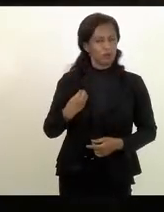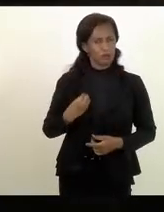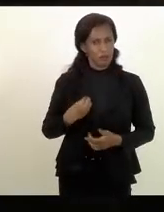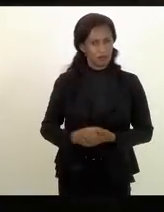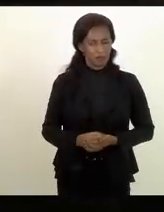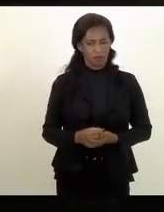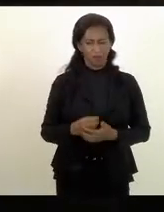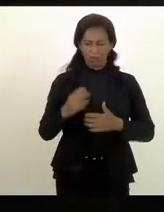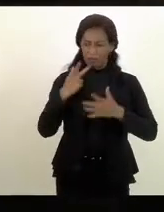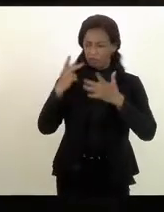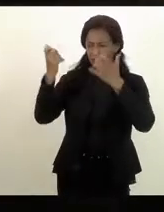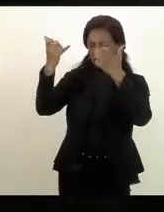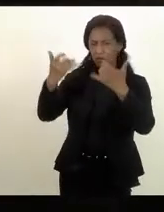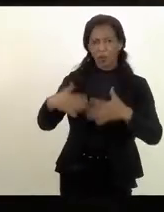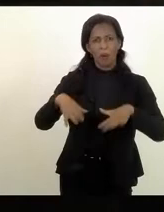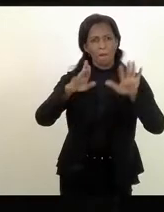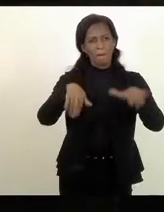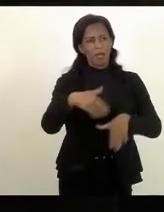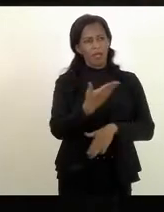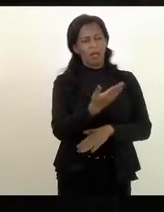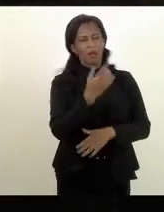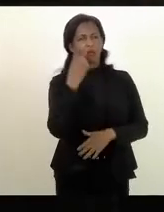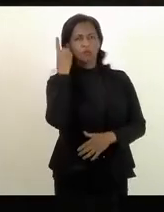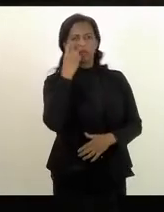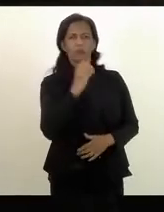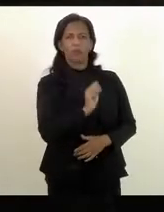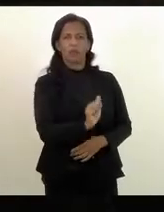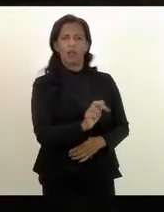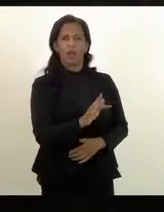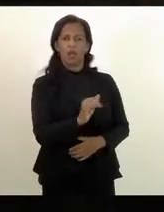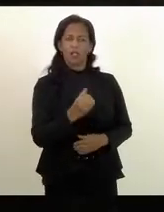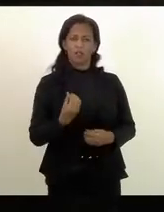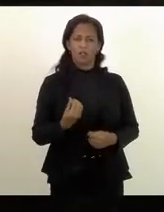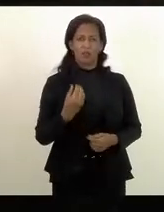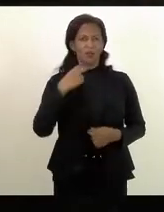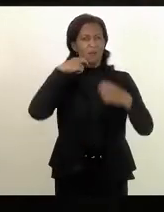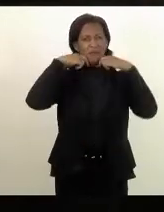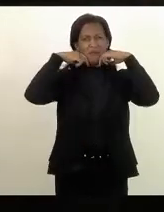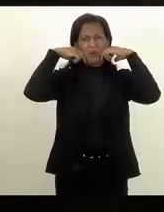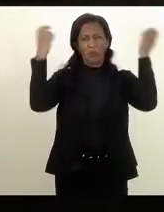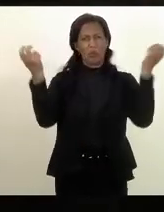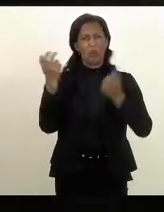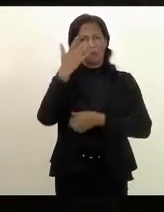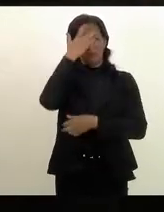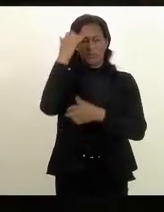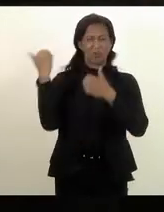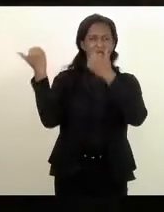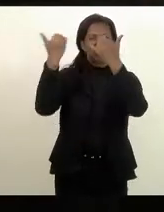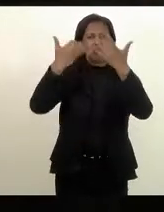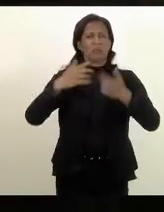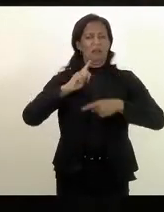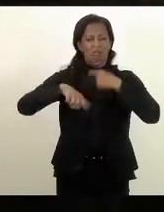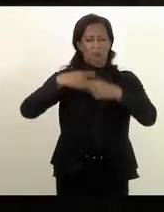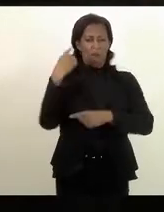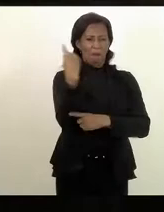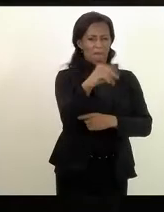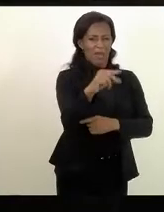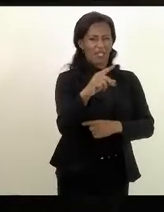Nunes é uma vergonha quem se justifica para fazer sofrer é uma vergonha